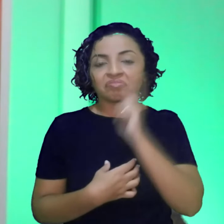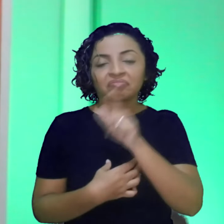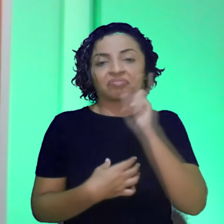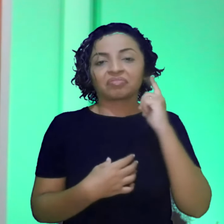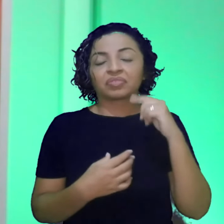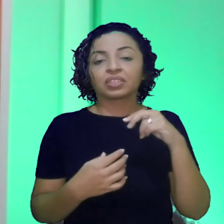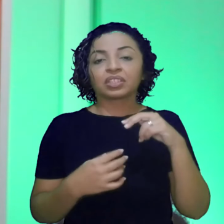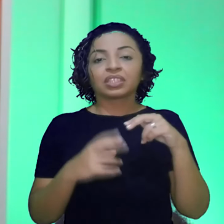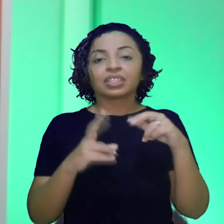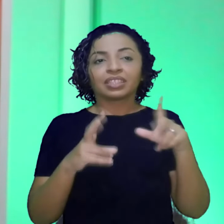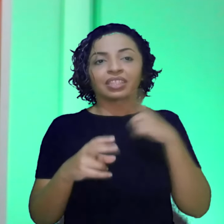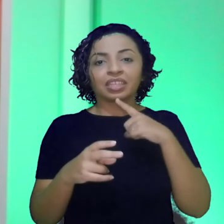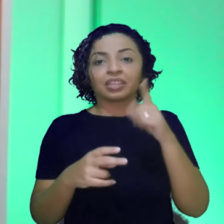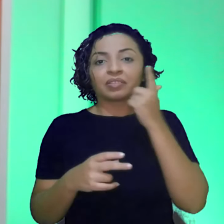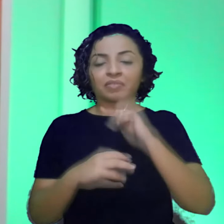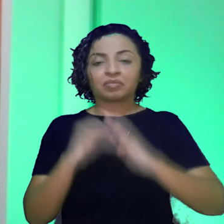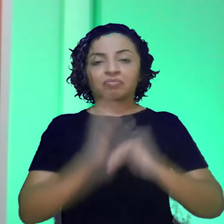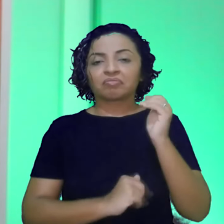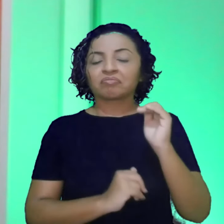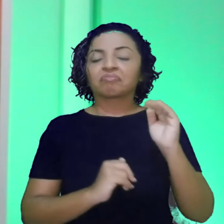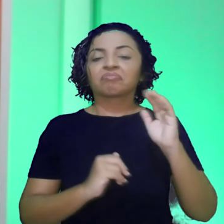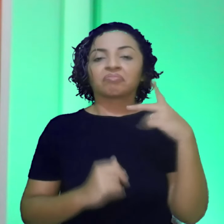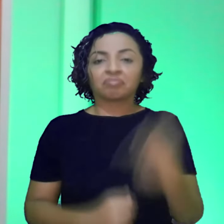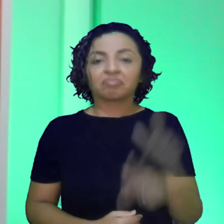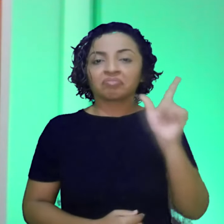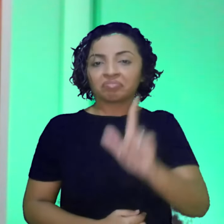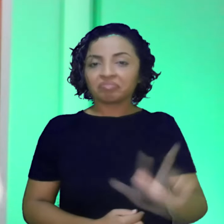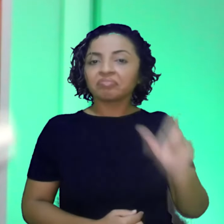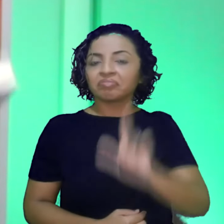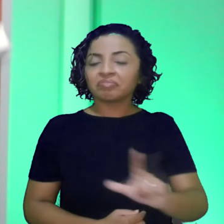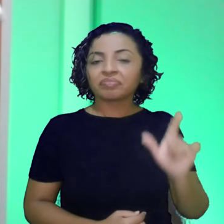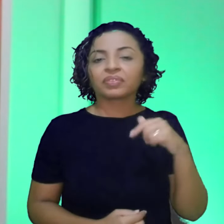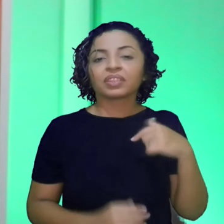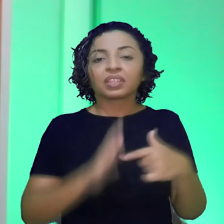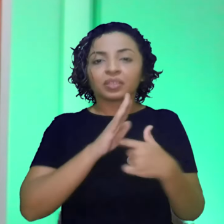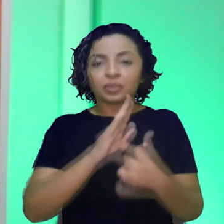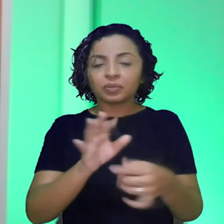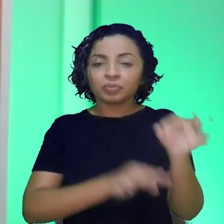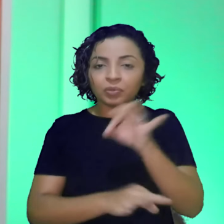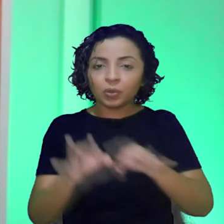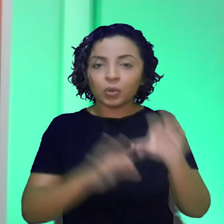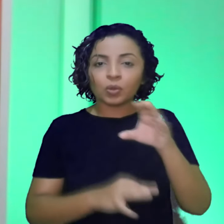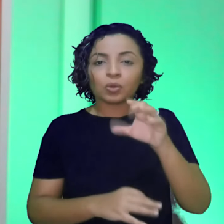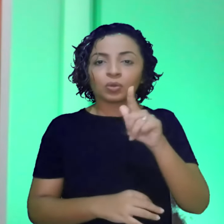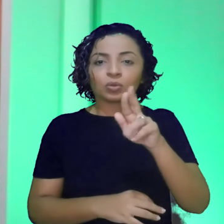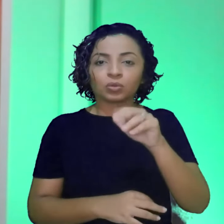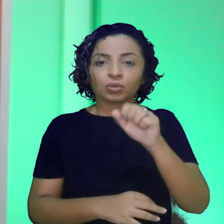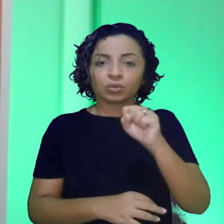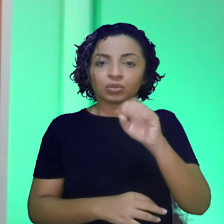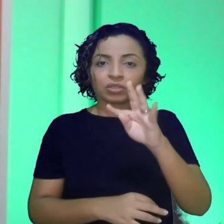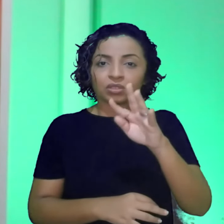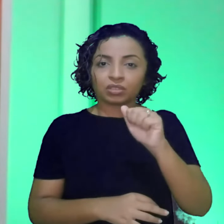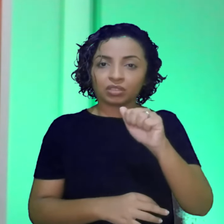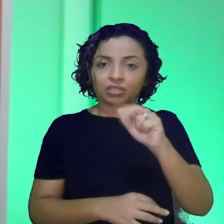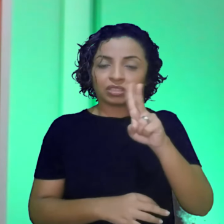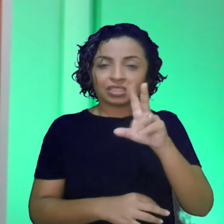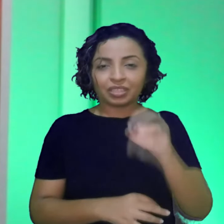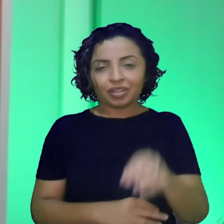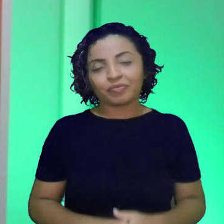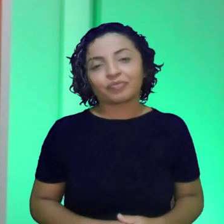de Voo da Madrugada como um verdadeiro mestre da literatura contemporânea. Organização e apresentação de Gustavo Pacheco.